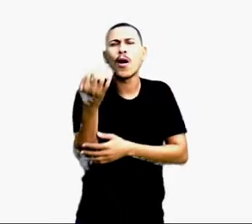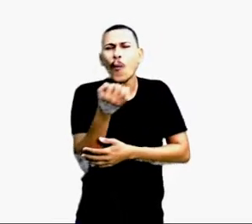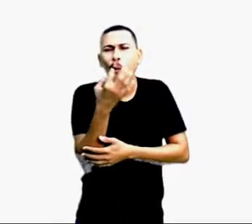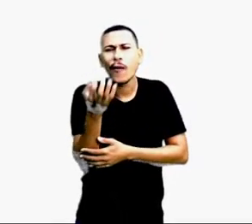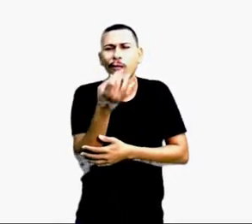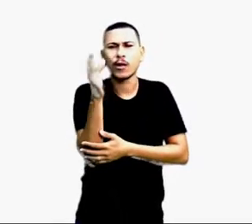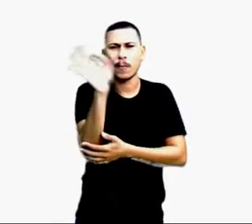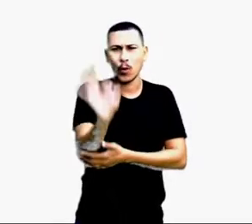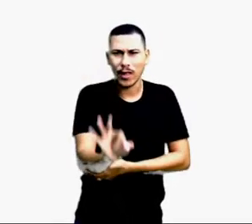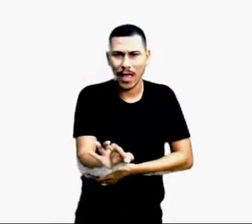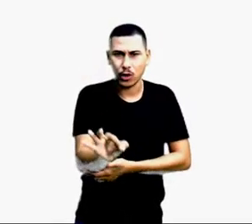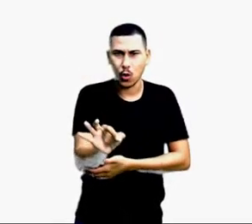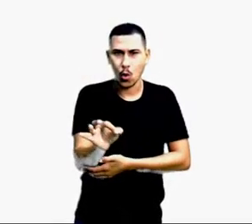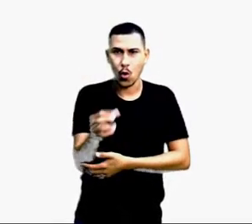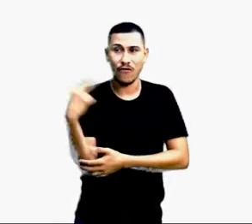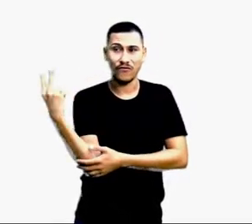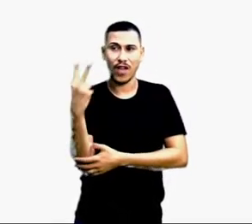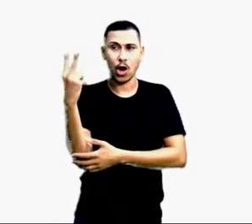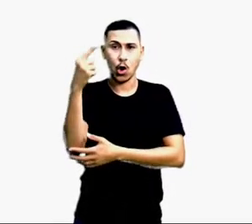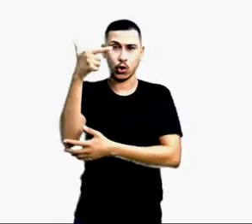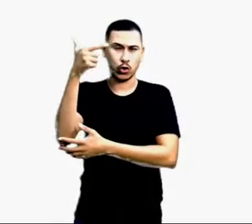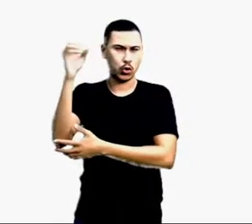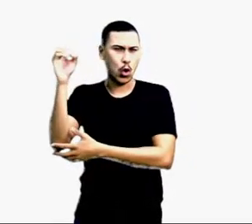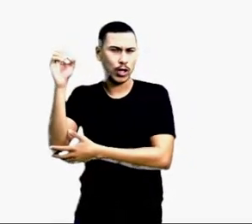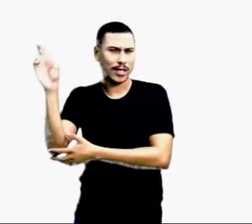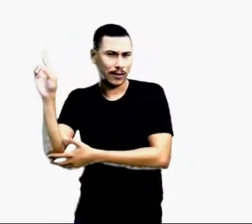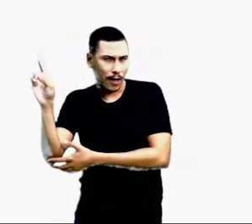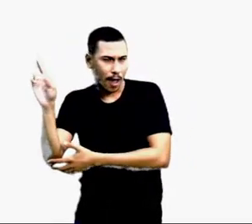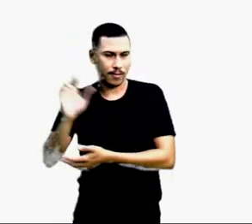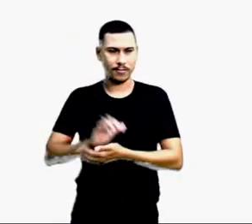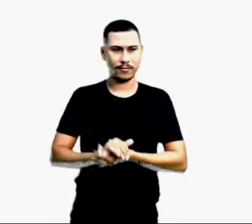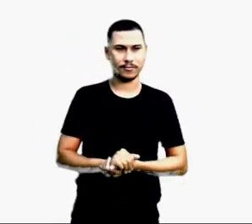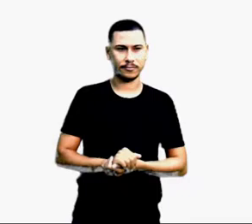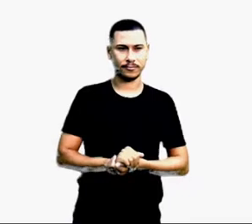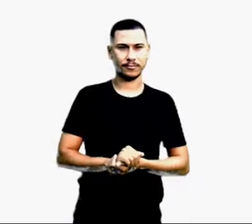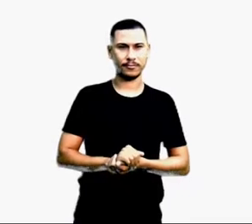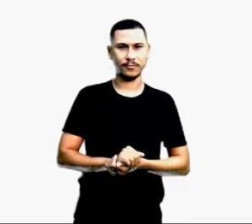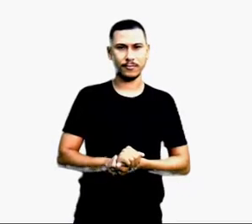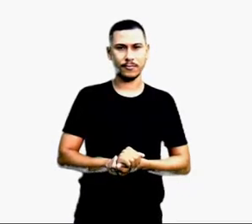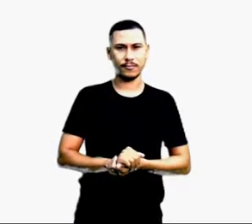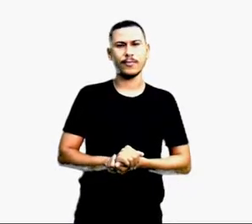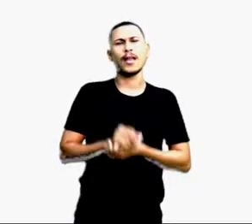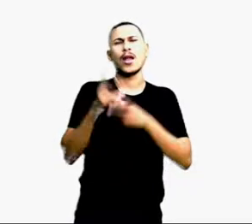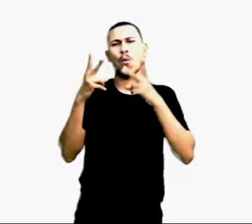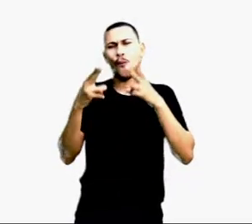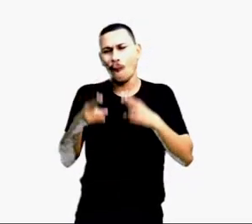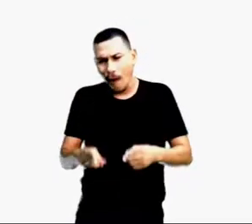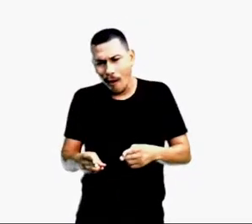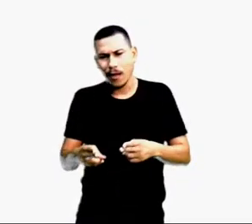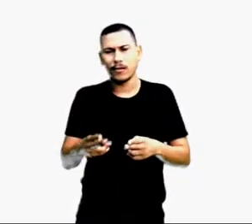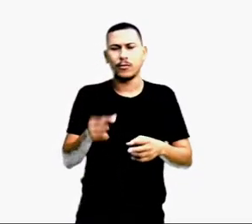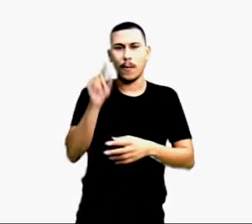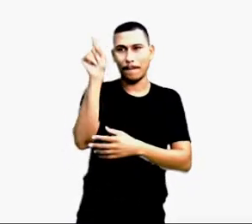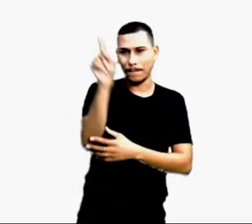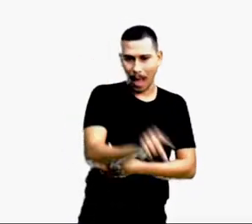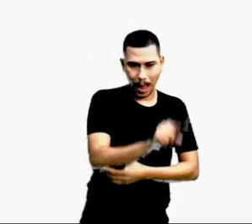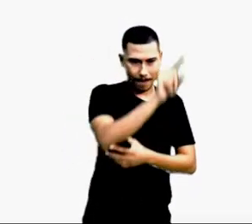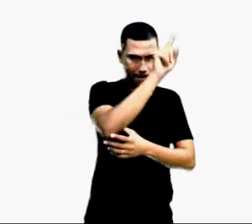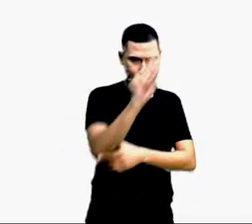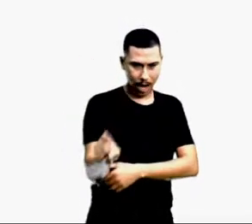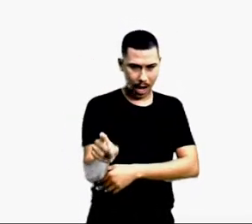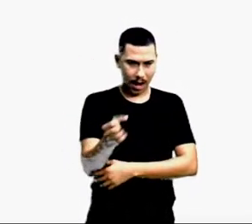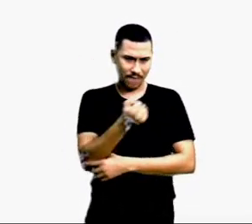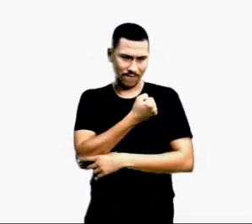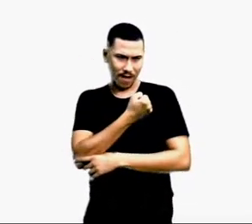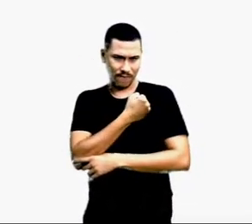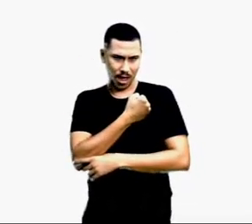de R$200? Olha a notinha de 200. Olha aí, mesmo método, regra de 3. Vou